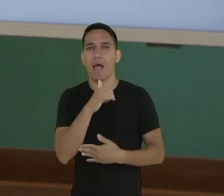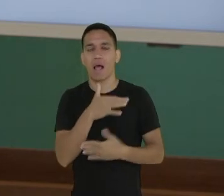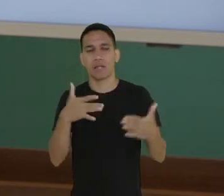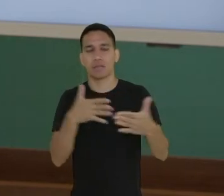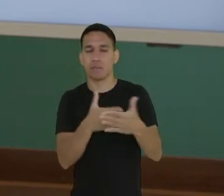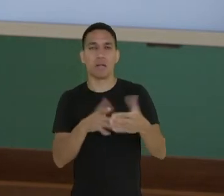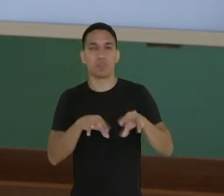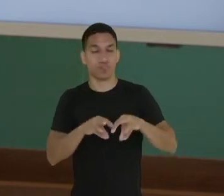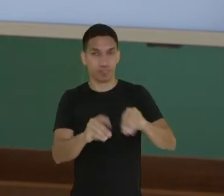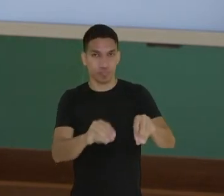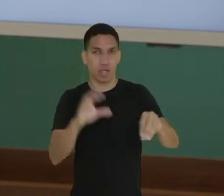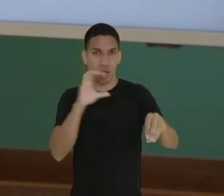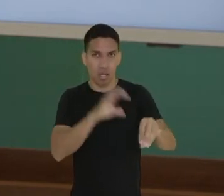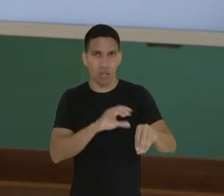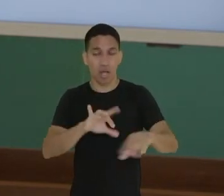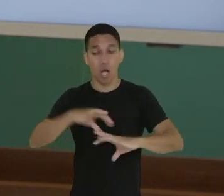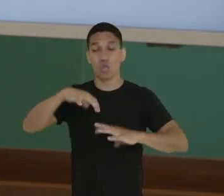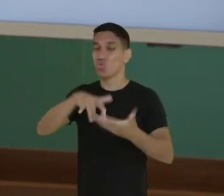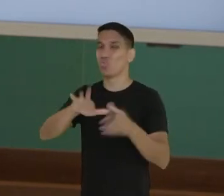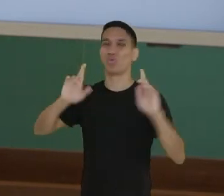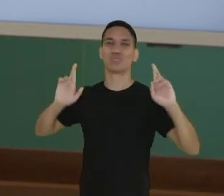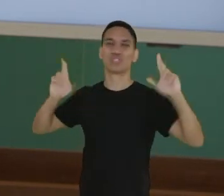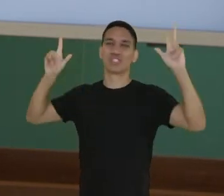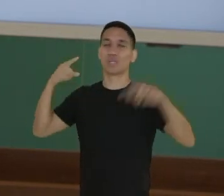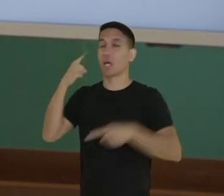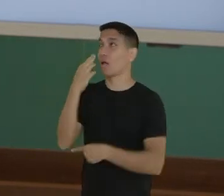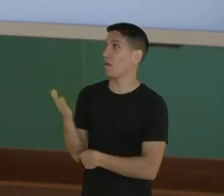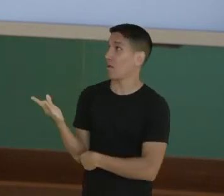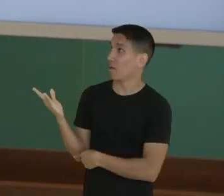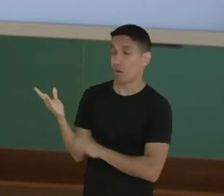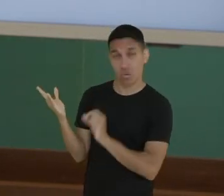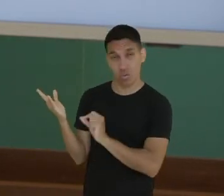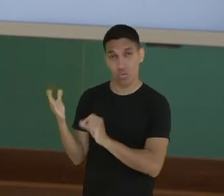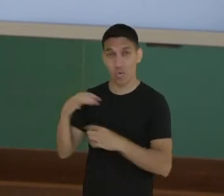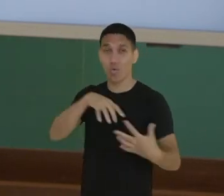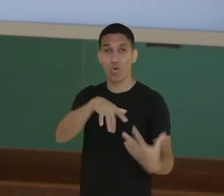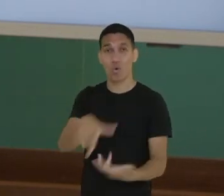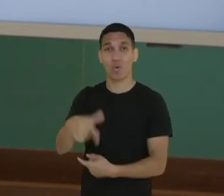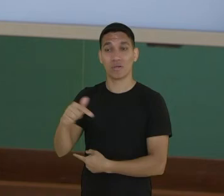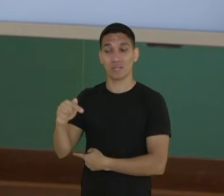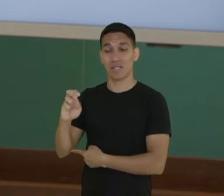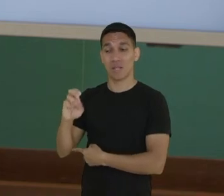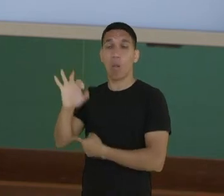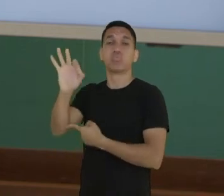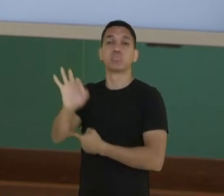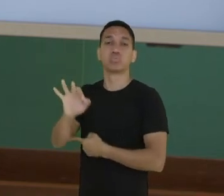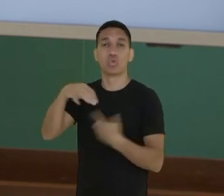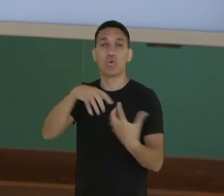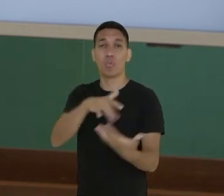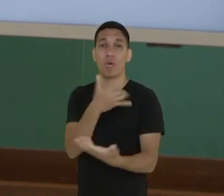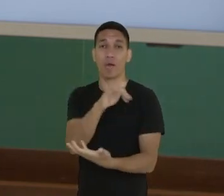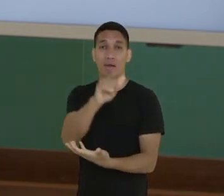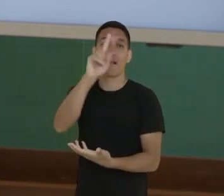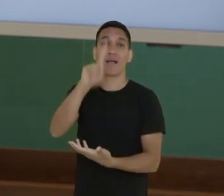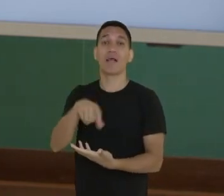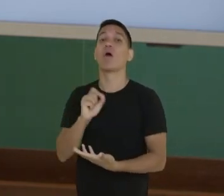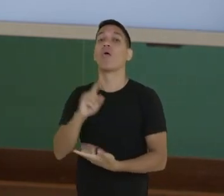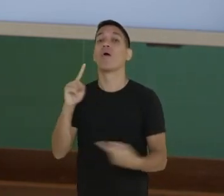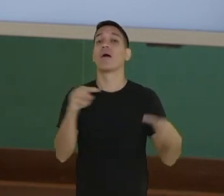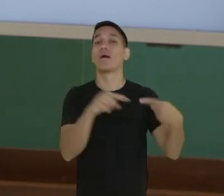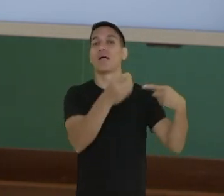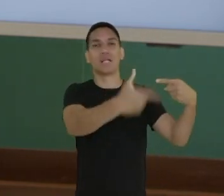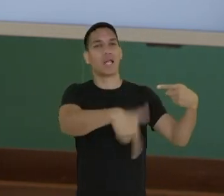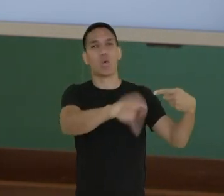percebe que o mundo está contra essa corrente. Perceba que 75% da energia do mundo praticamente ela é